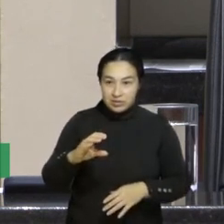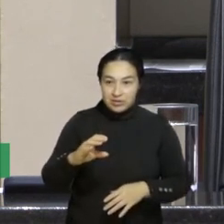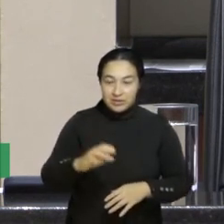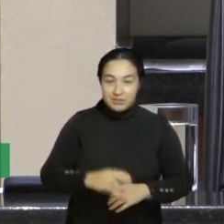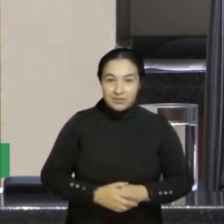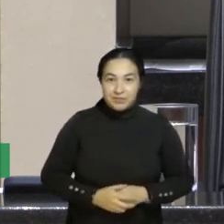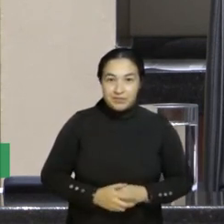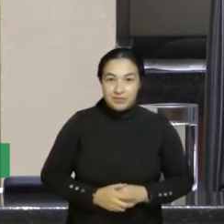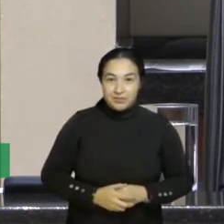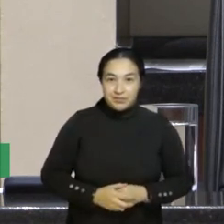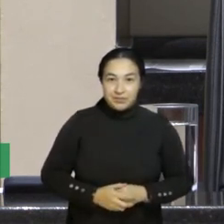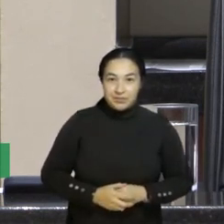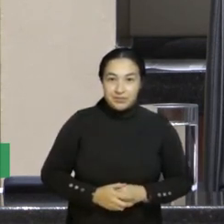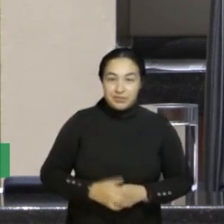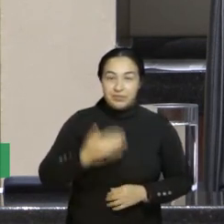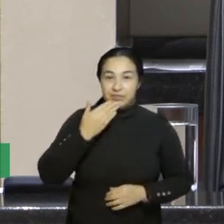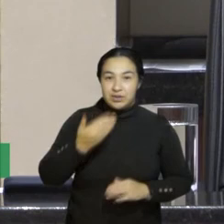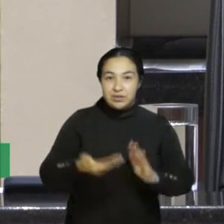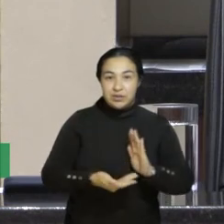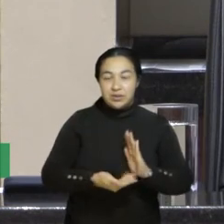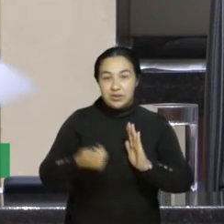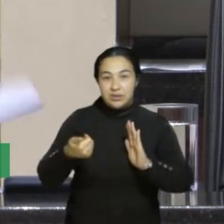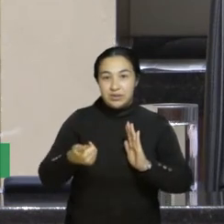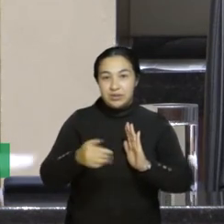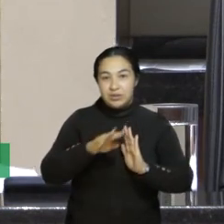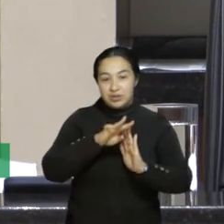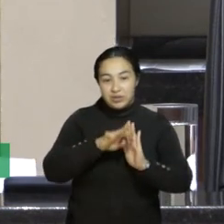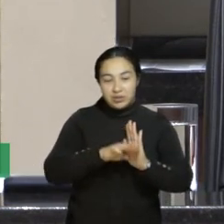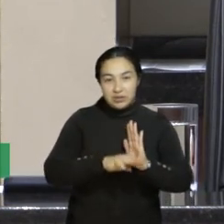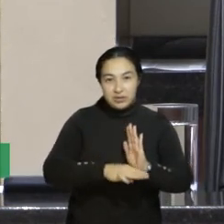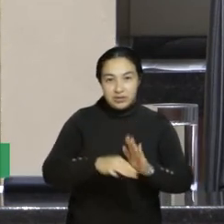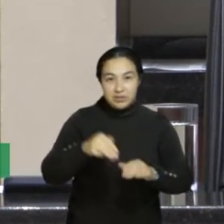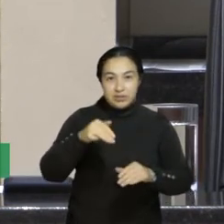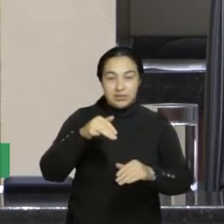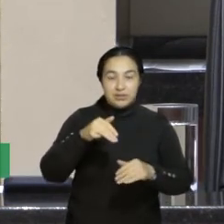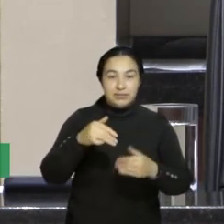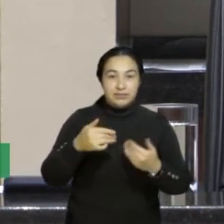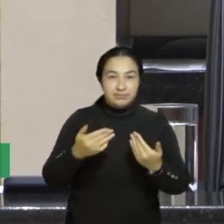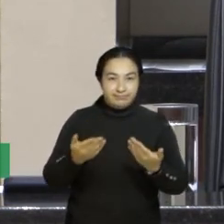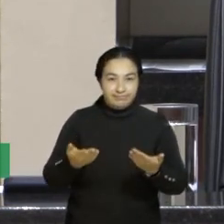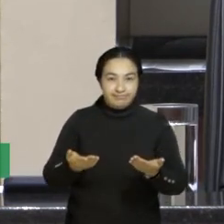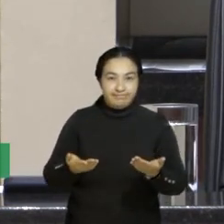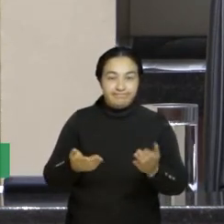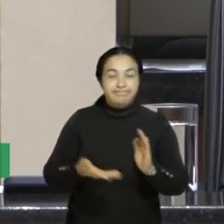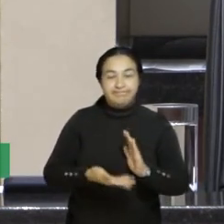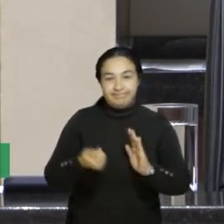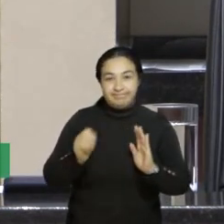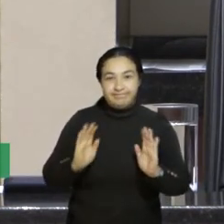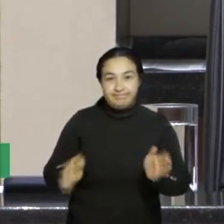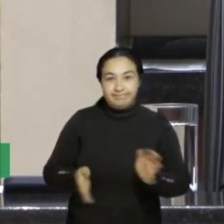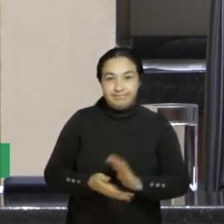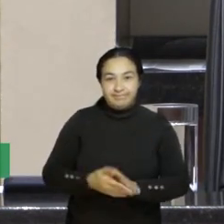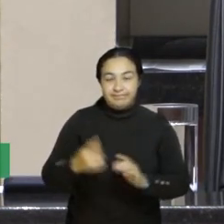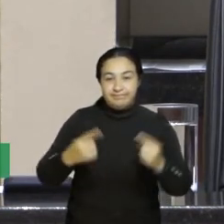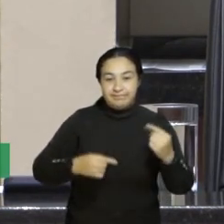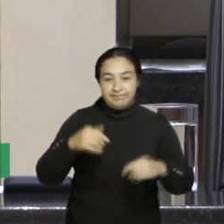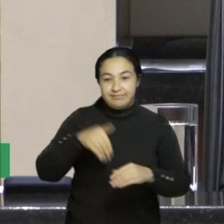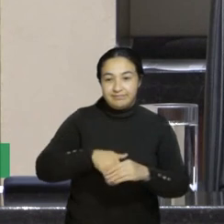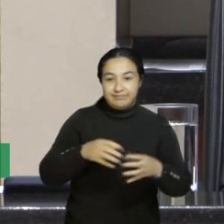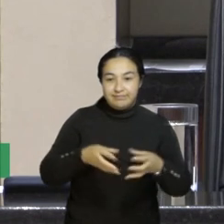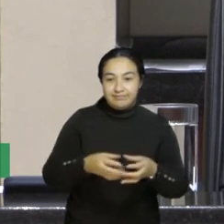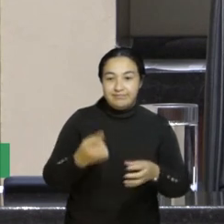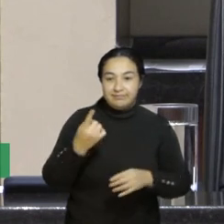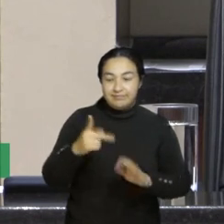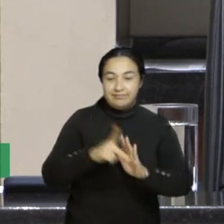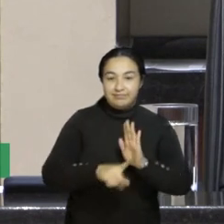O autor está pedindo a retirada de pauta desta matéria. Está retirado de pauta. Discussão e votação em turno único do projeto